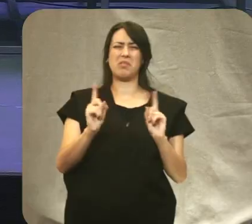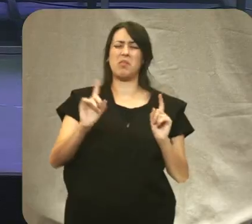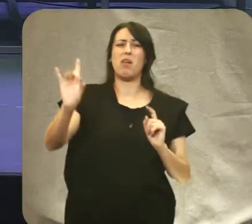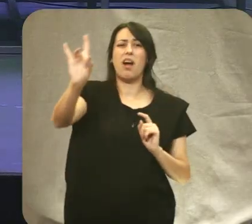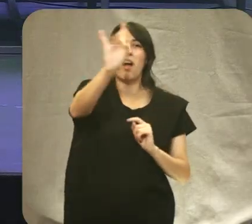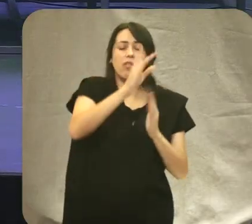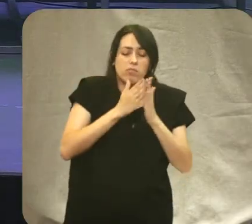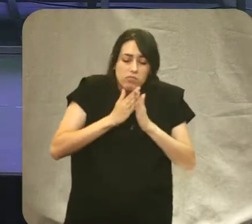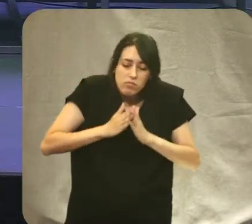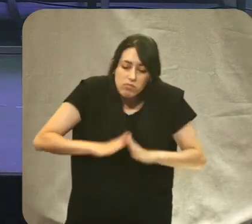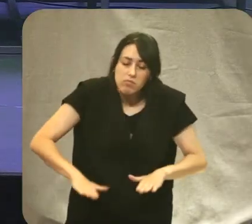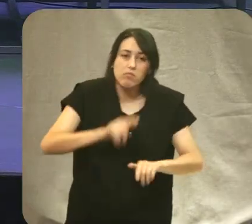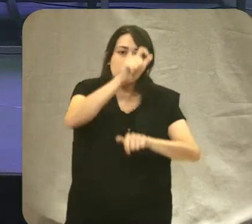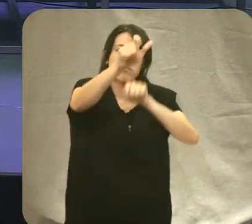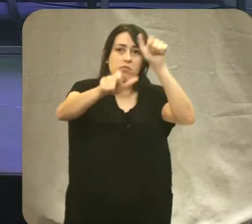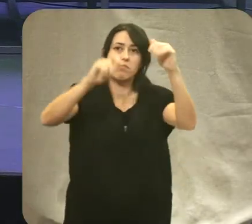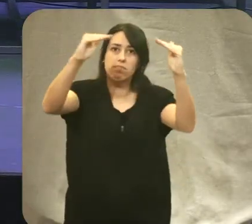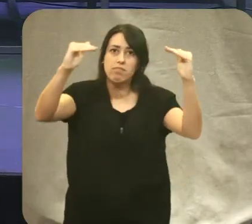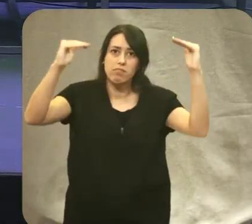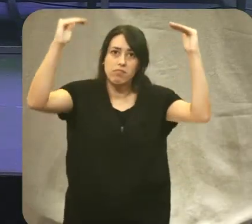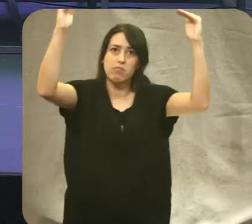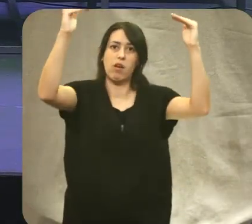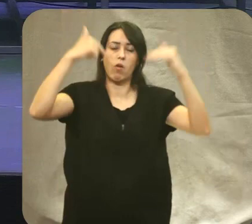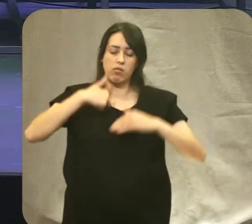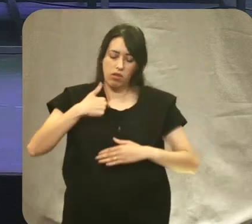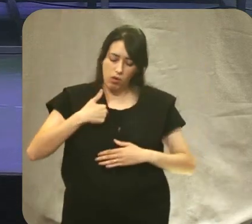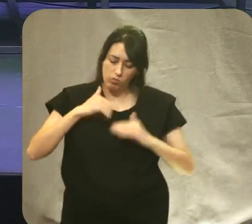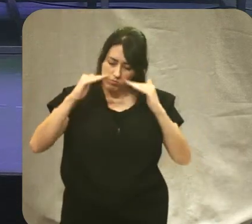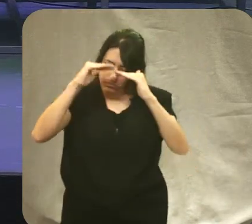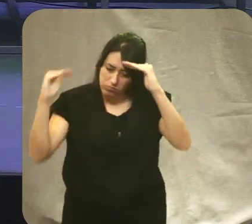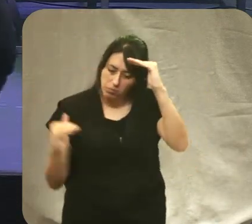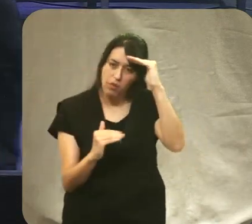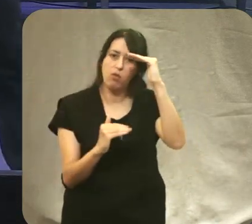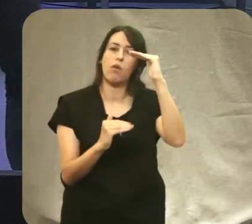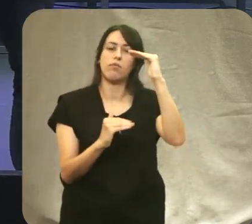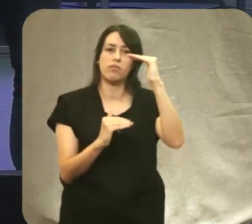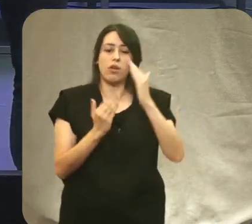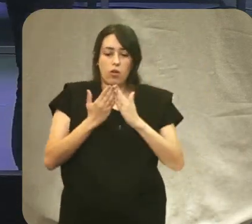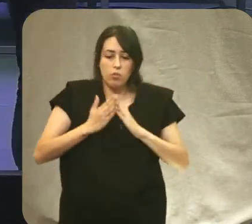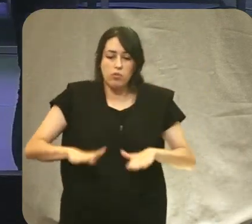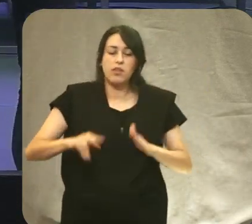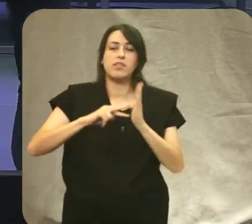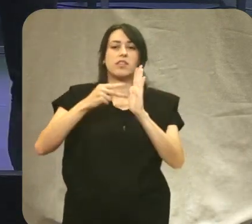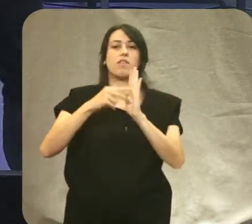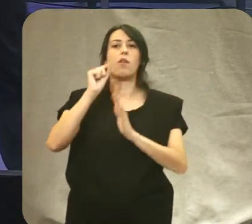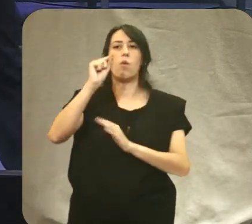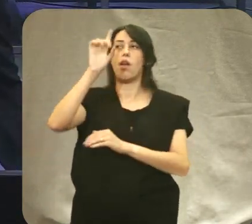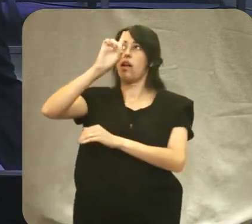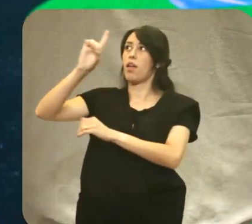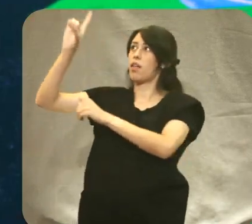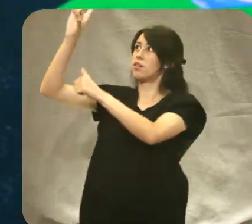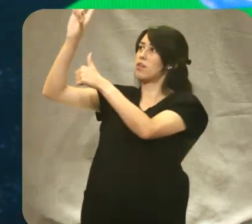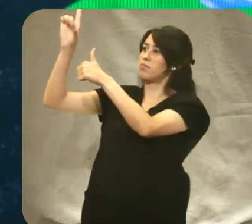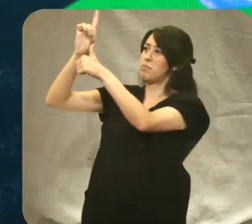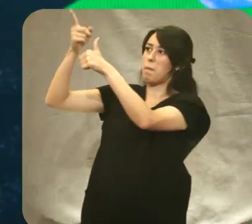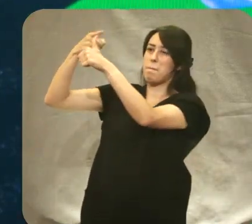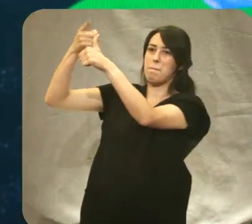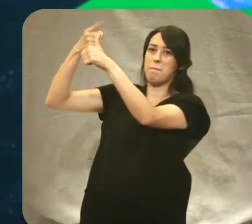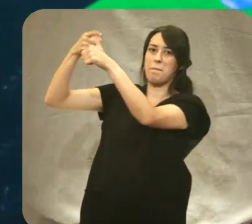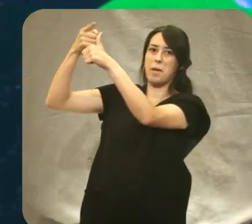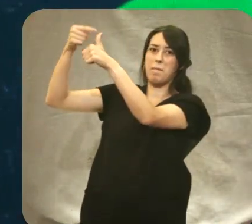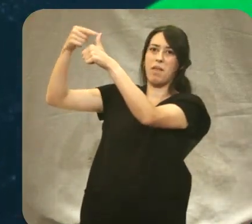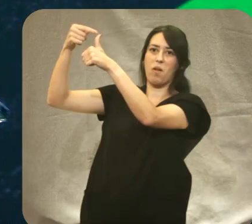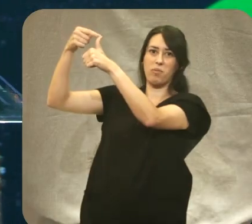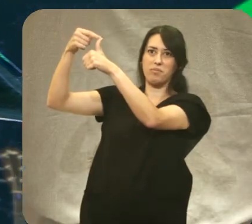um os outros superiores a si mesmos. A humildade representa colocar Deus em primeiro lugar e ir para o final da fila. Esses